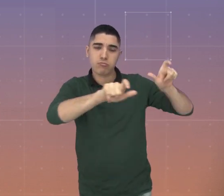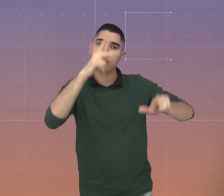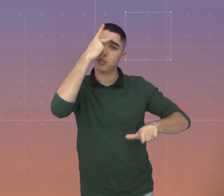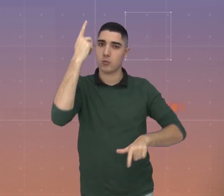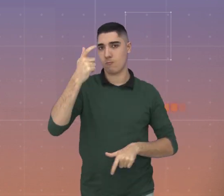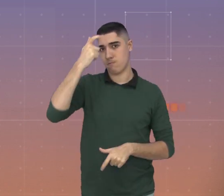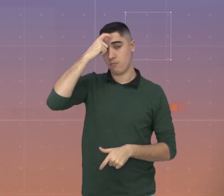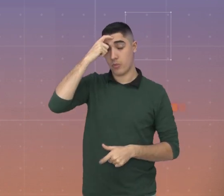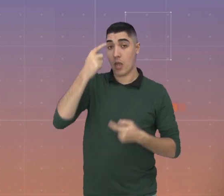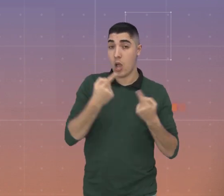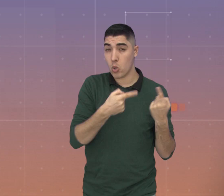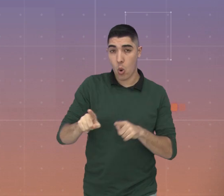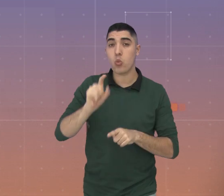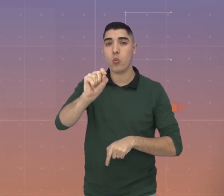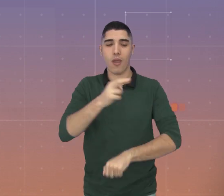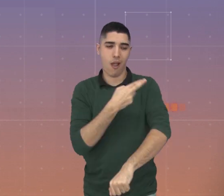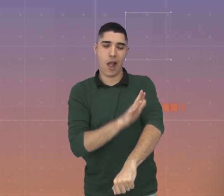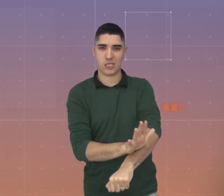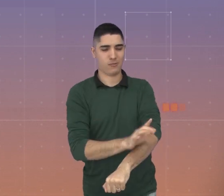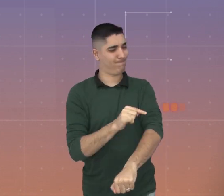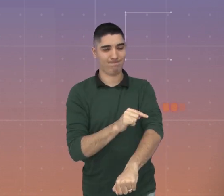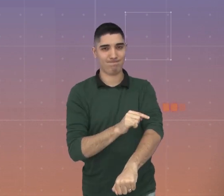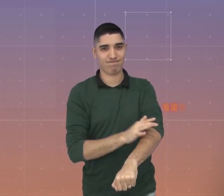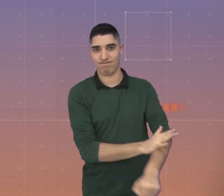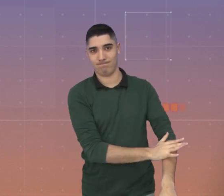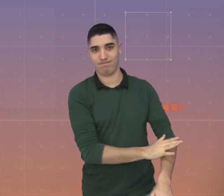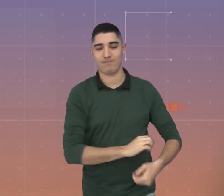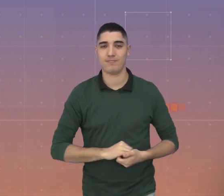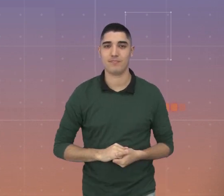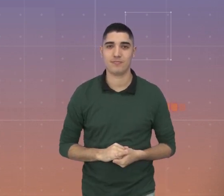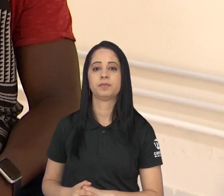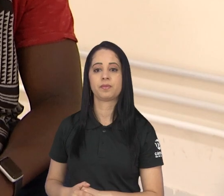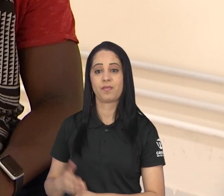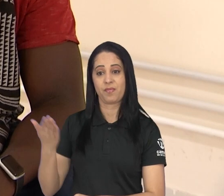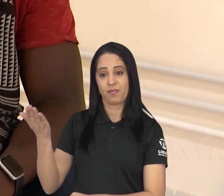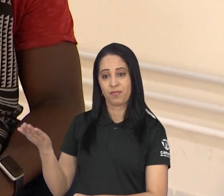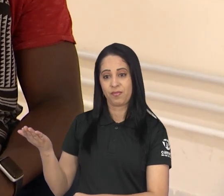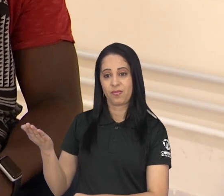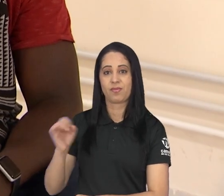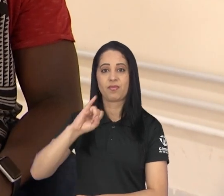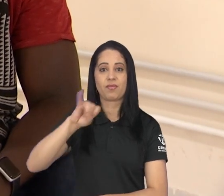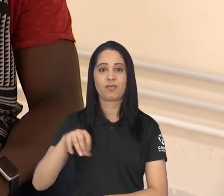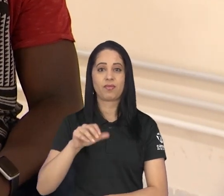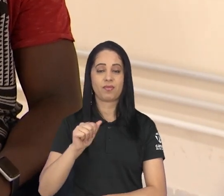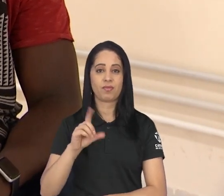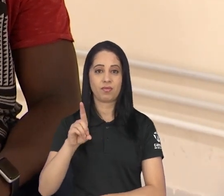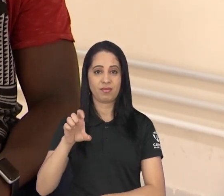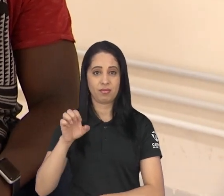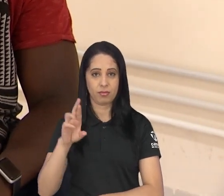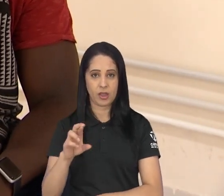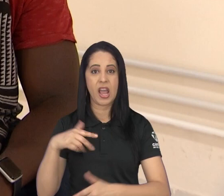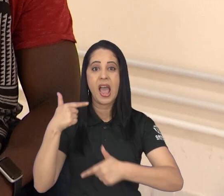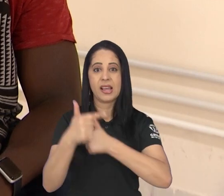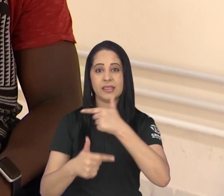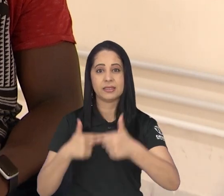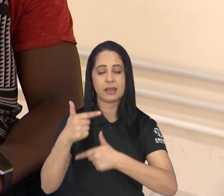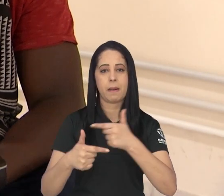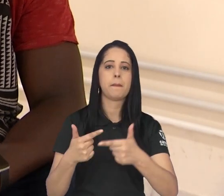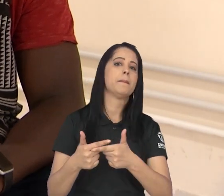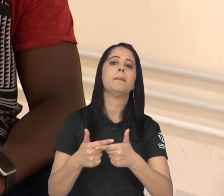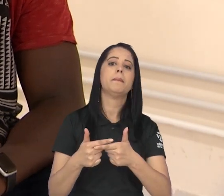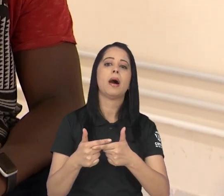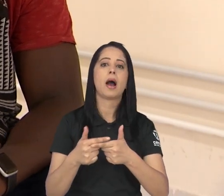de ações de conscientização para combater o racismo. Há mais de 10 anos, o Jader trabalha como